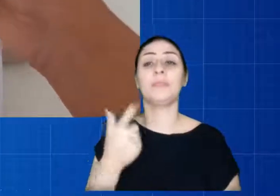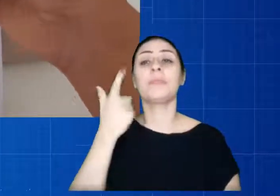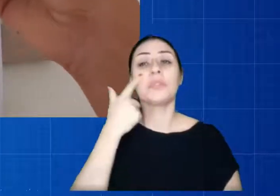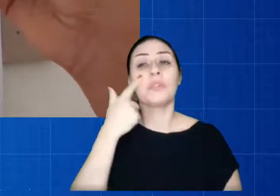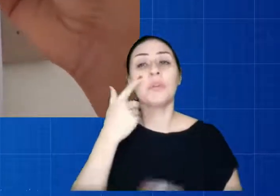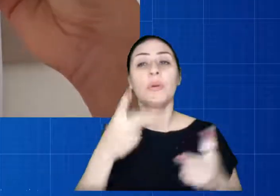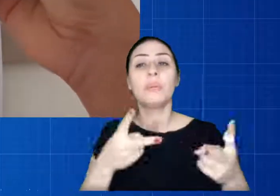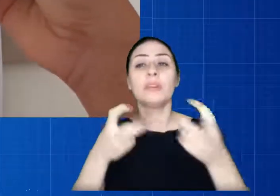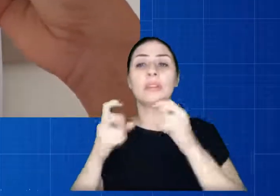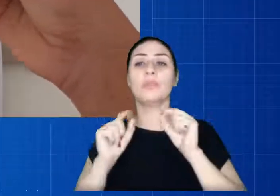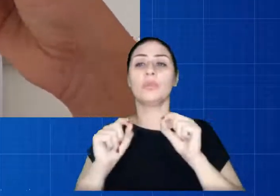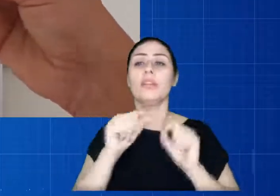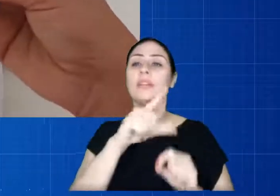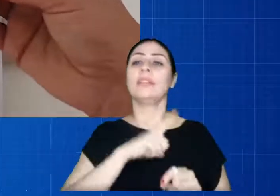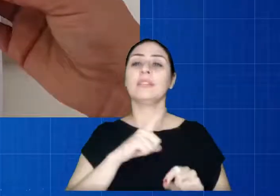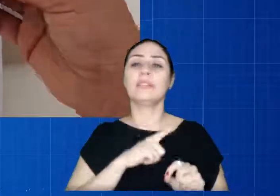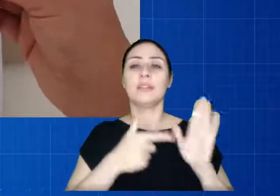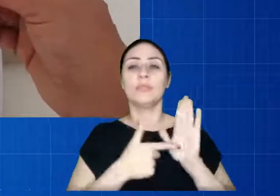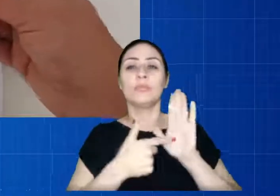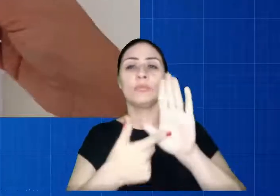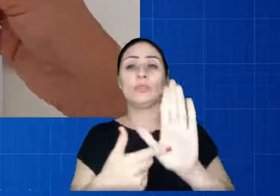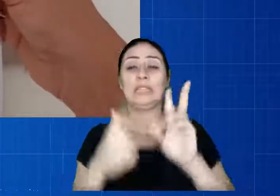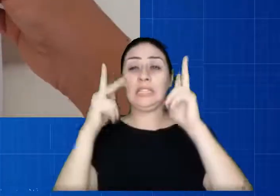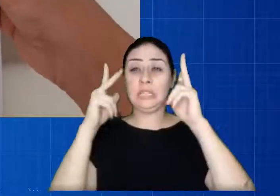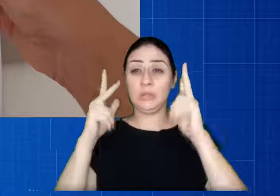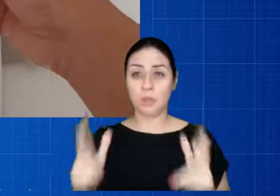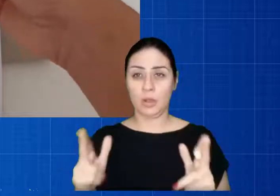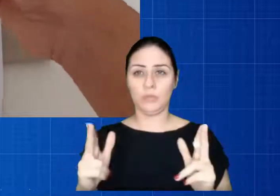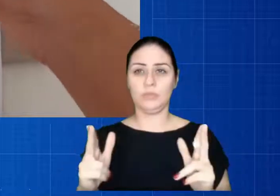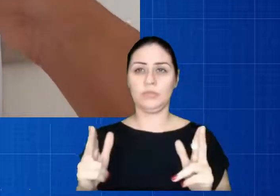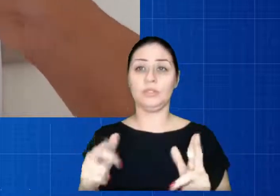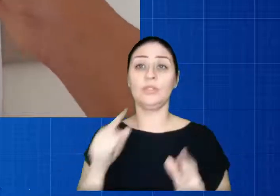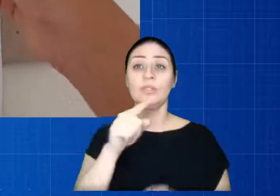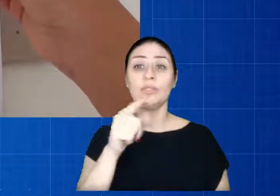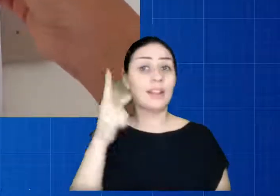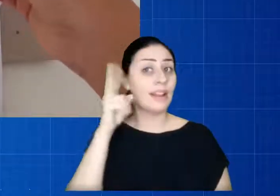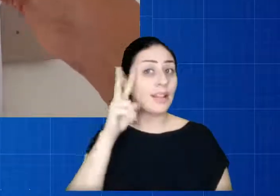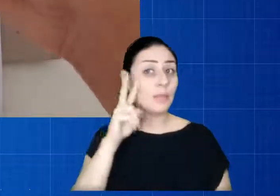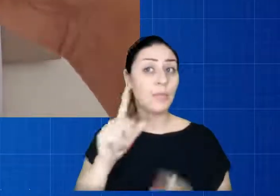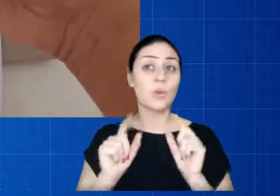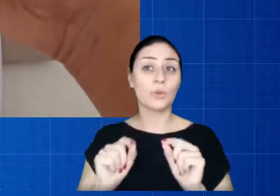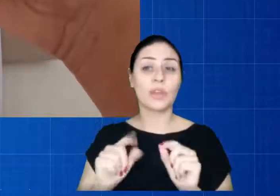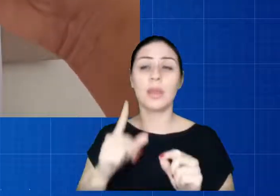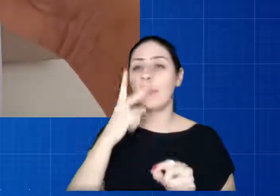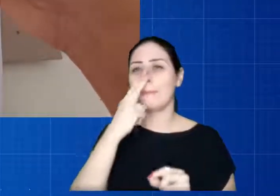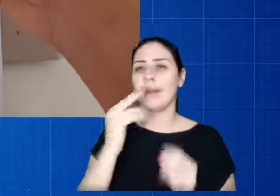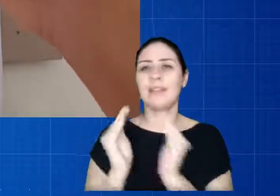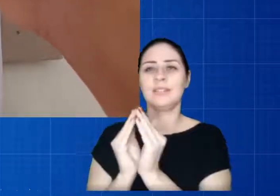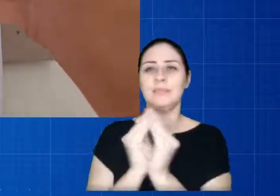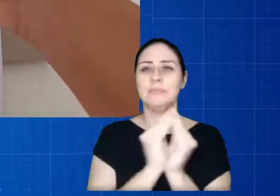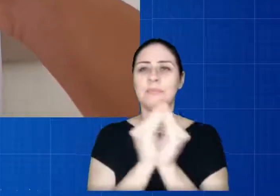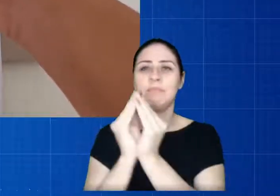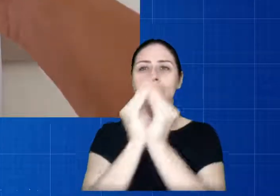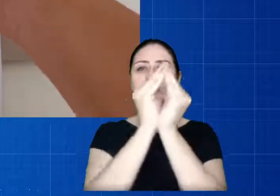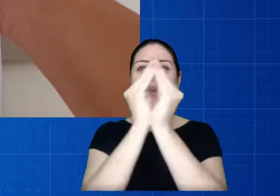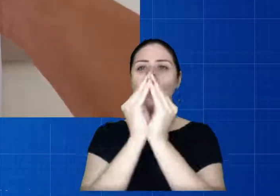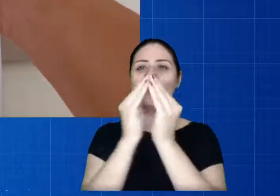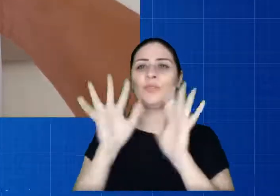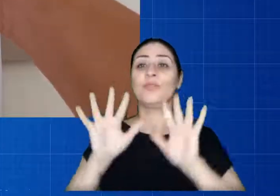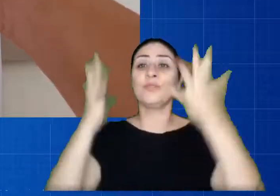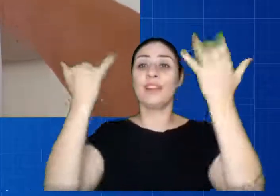aqui eu já tenho uma demonstração de um objeto simétrico. Ele me lembra, sabe o que é? Um balão de festa de São João,